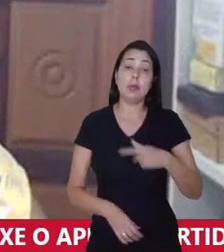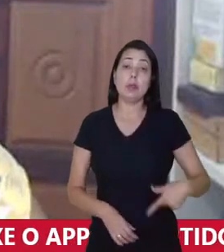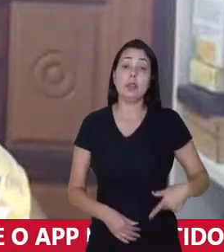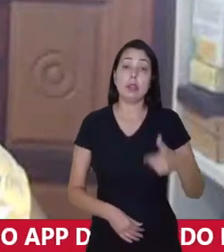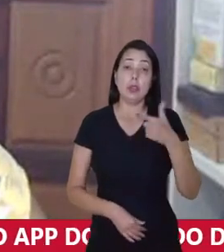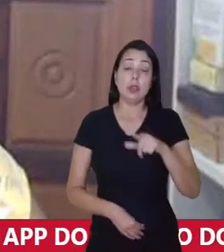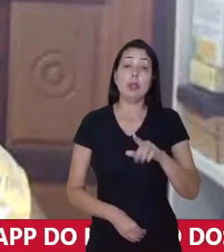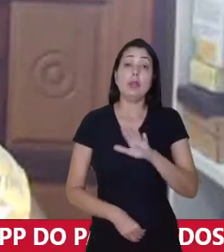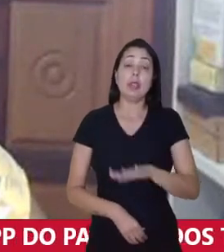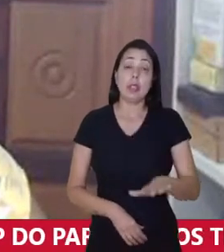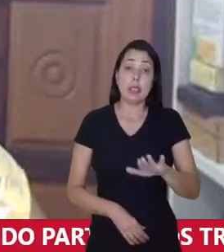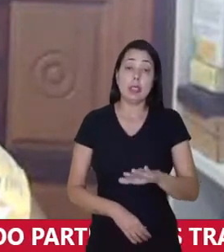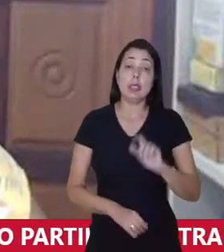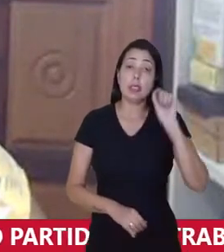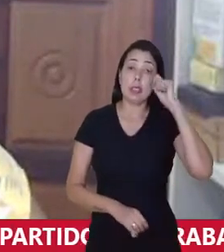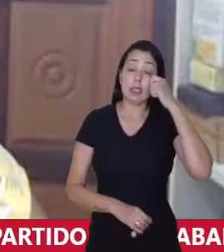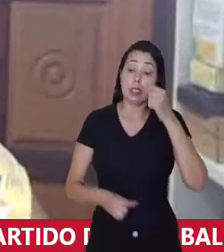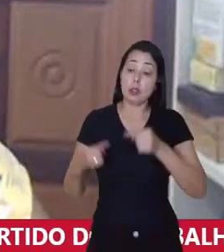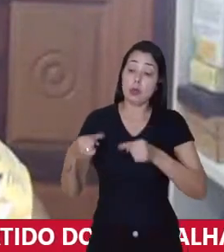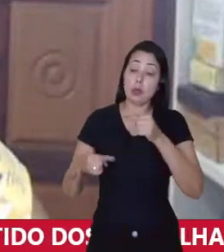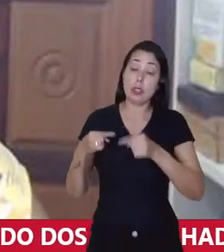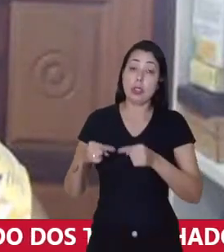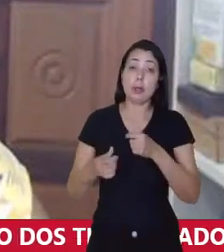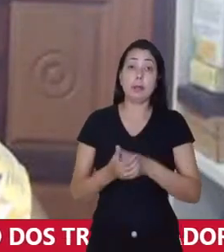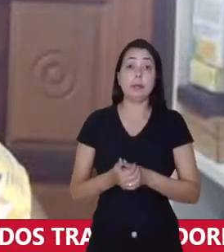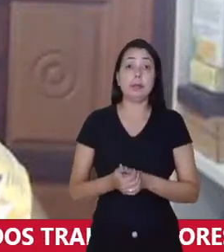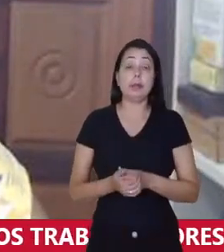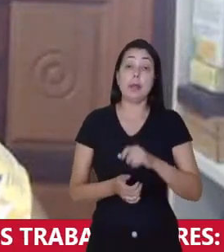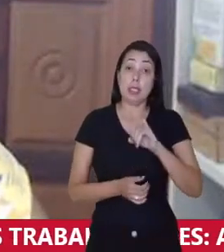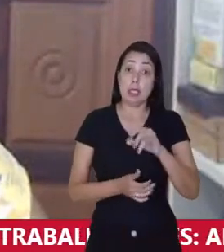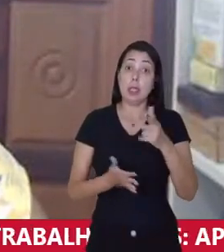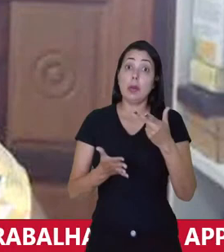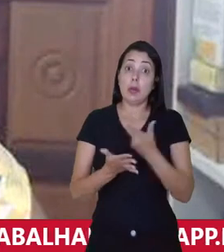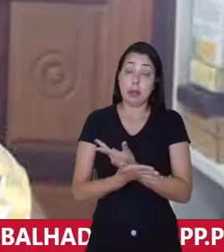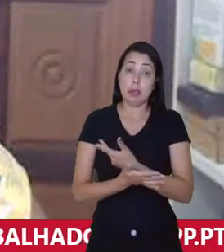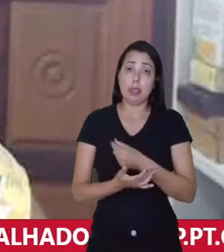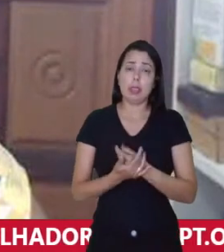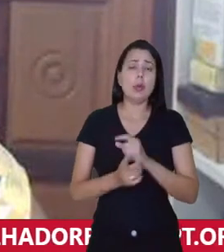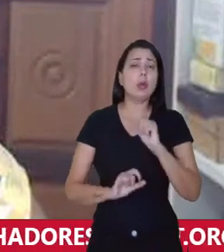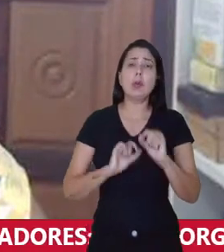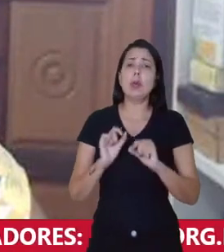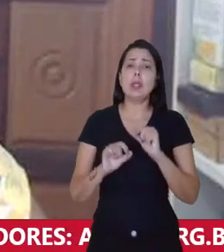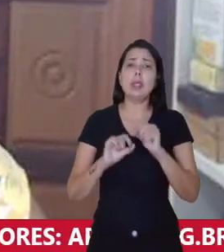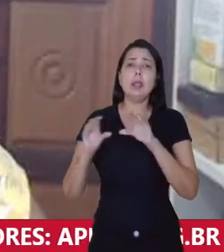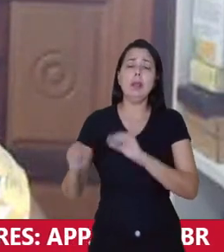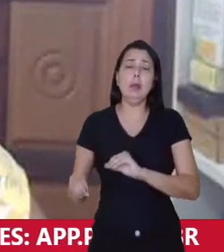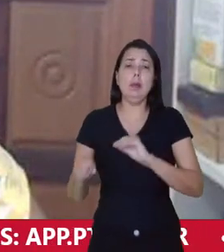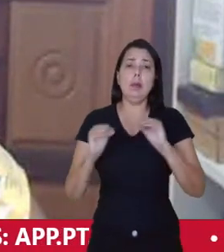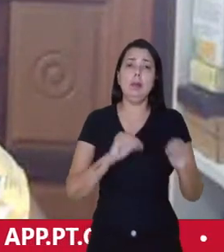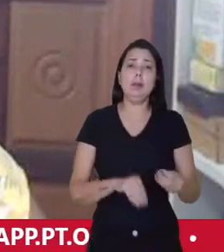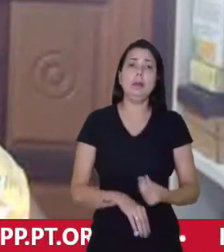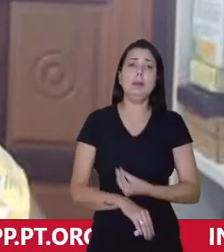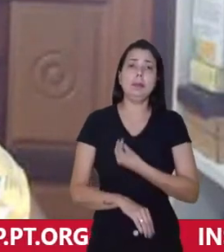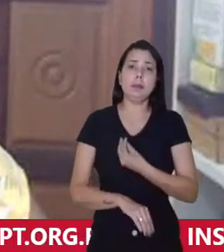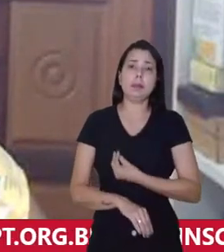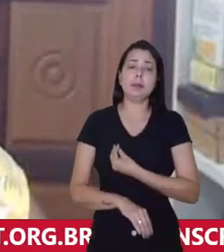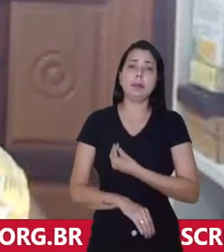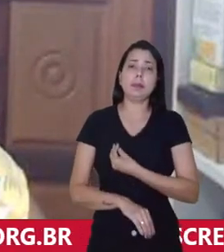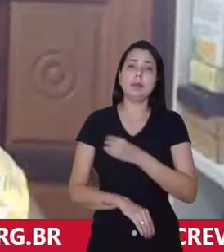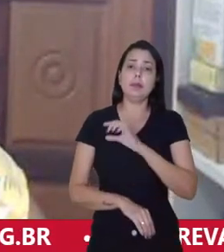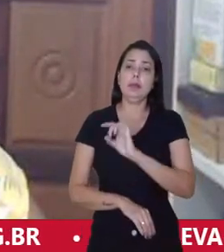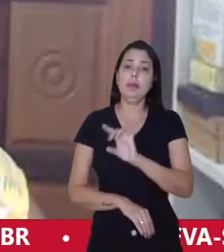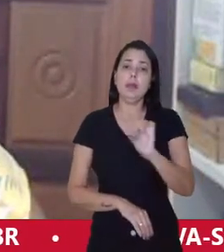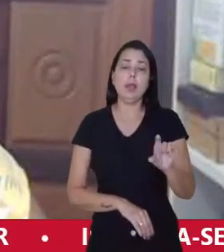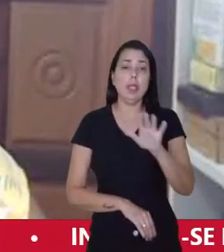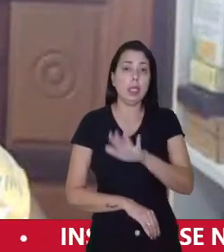questão da infância negra vai ser discutida? Se isso acontecesse, o que poderia mudar na vida e no destino das